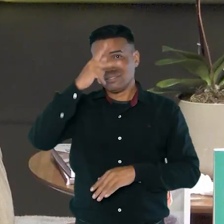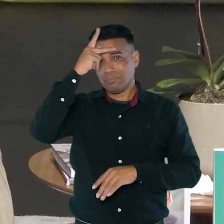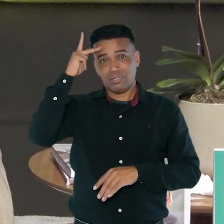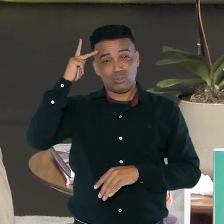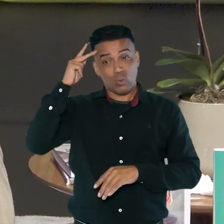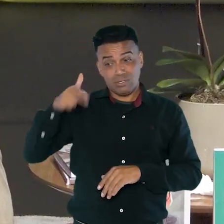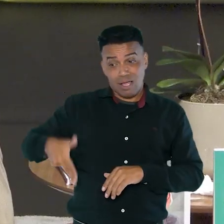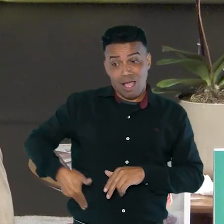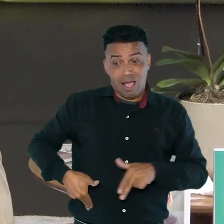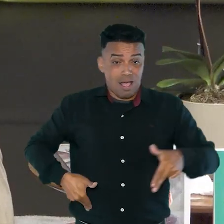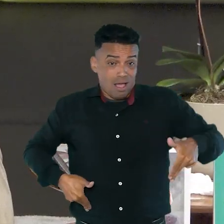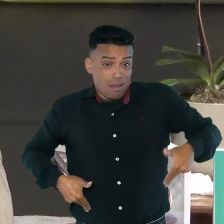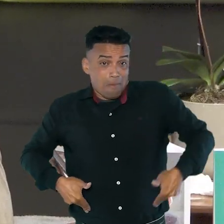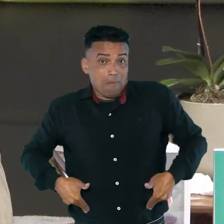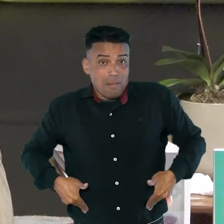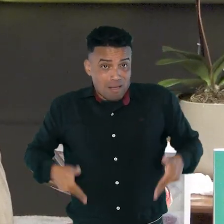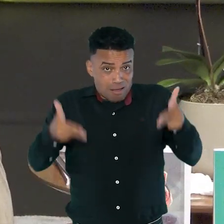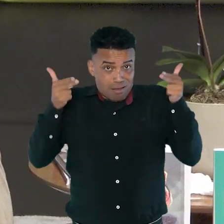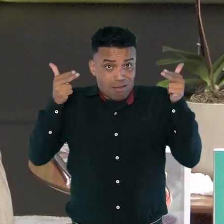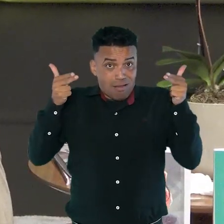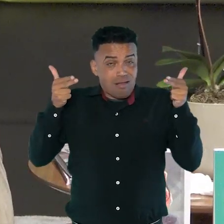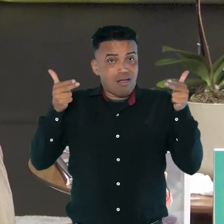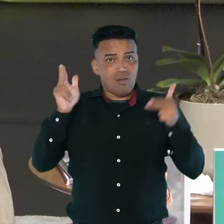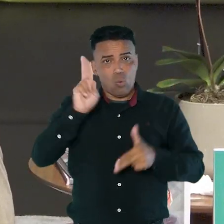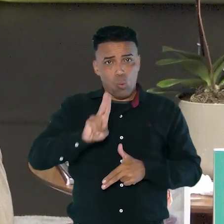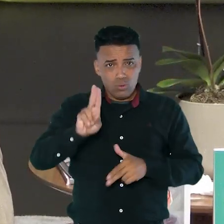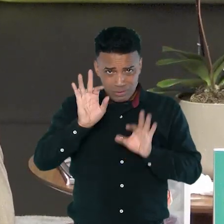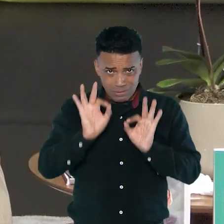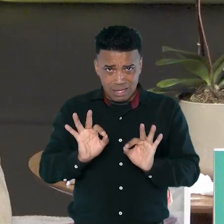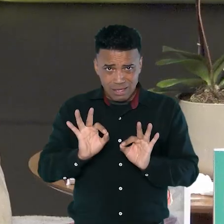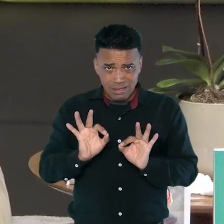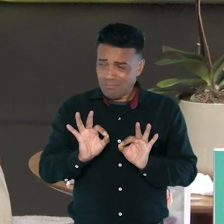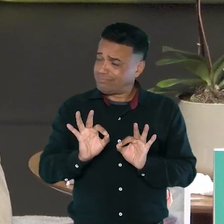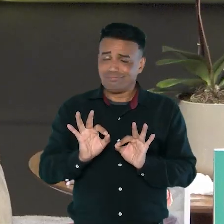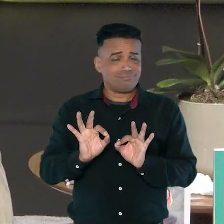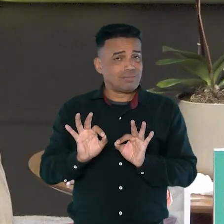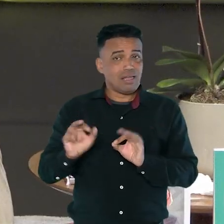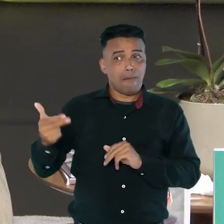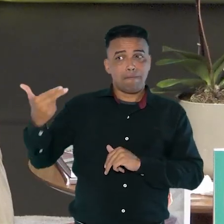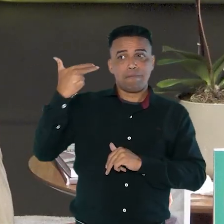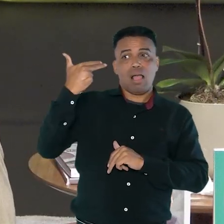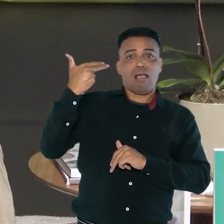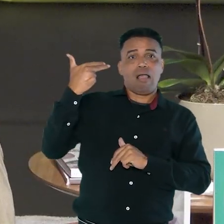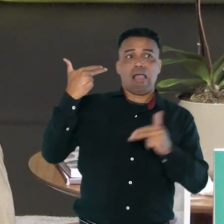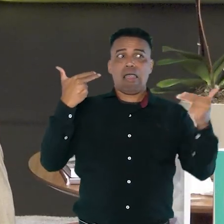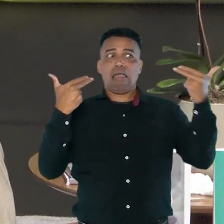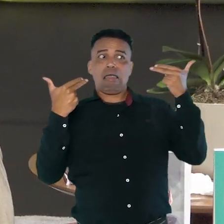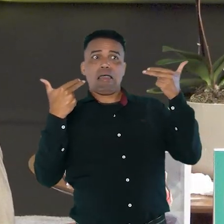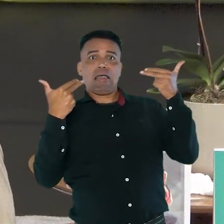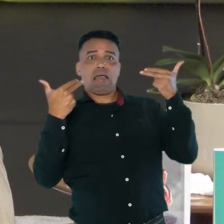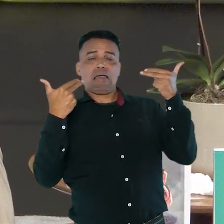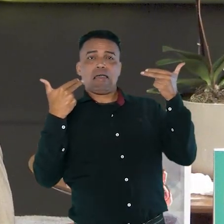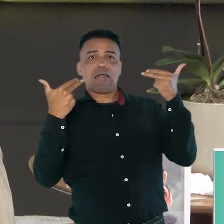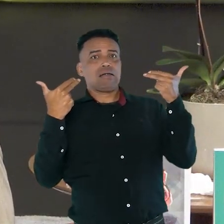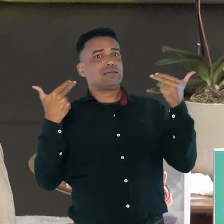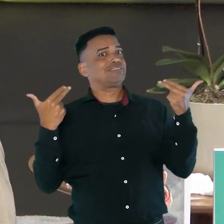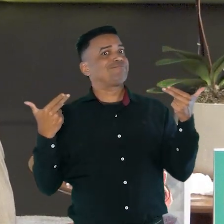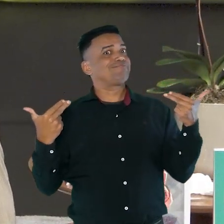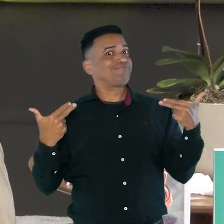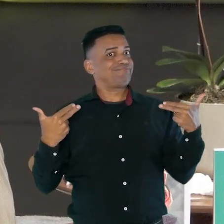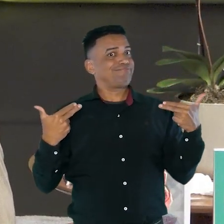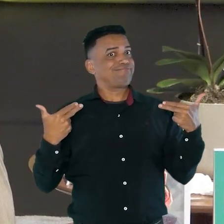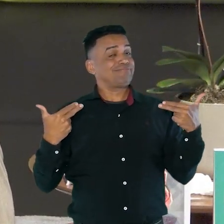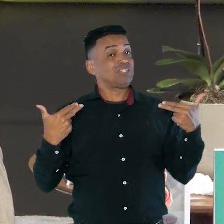pessoas que estão armadas não estão fazendo o uso certo das armas. Elas estão apontadas para nós, tanto de um lado como do